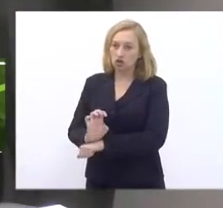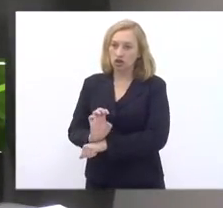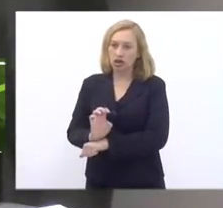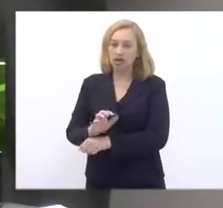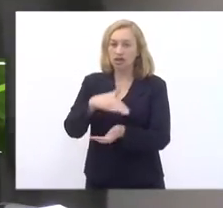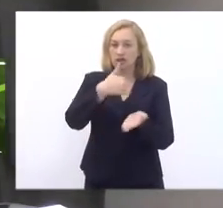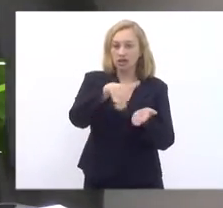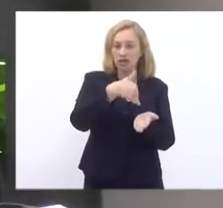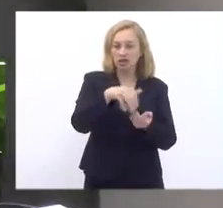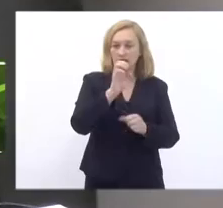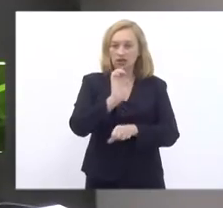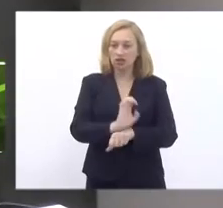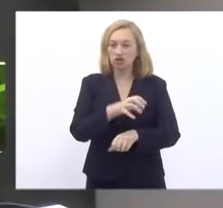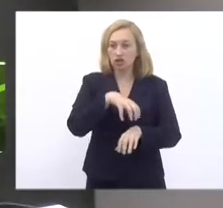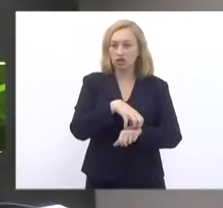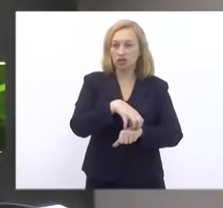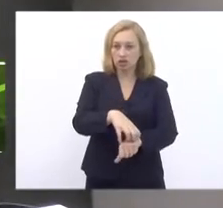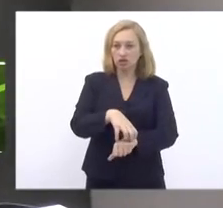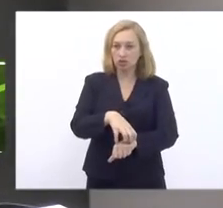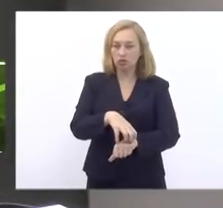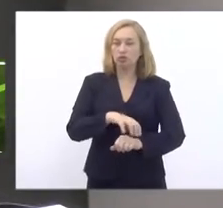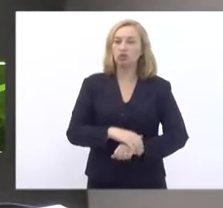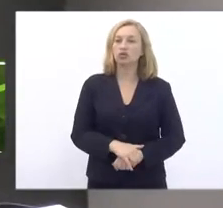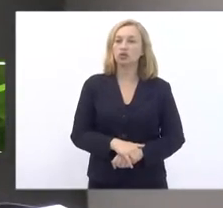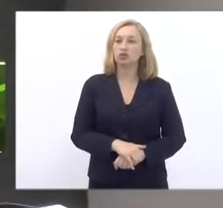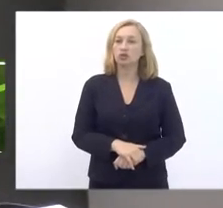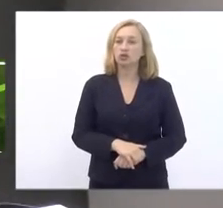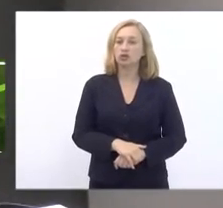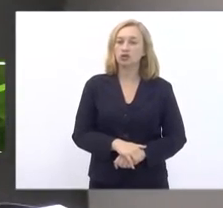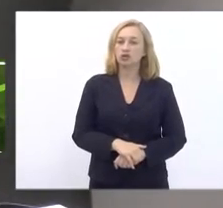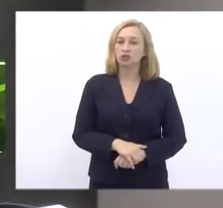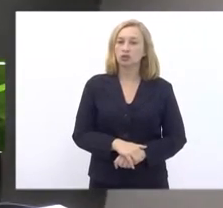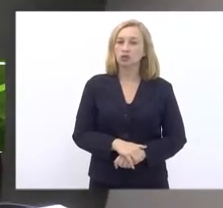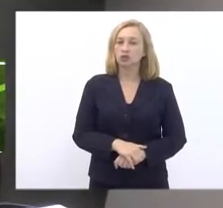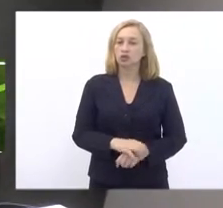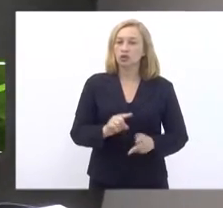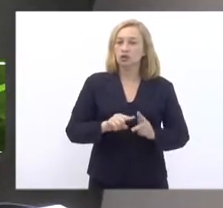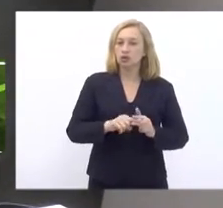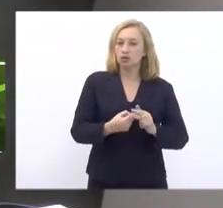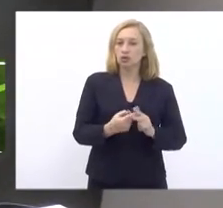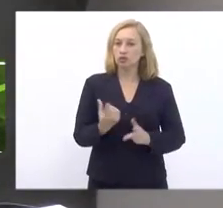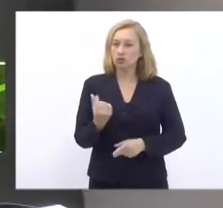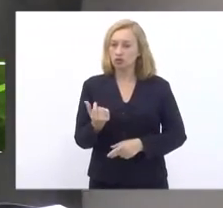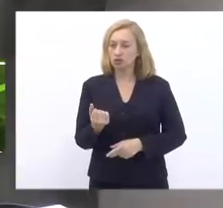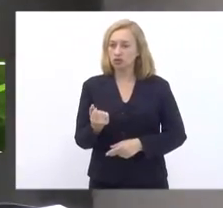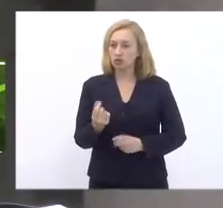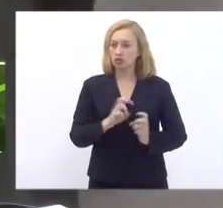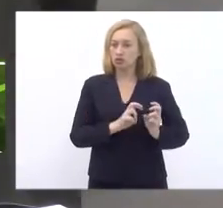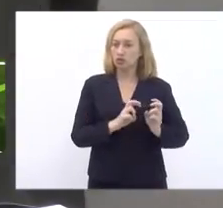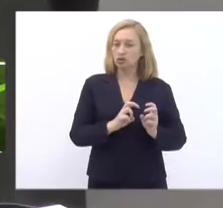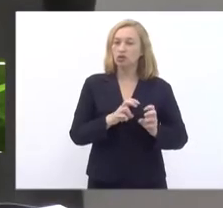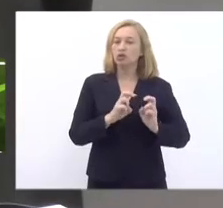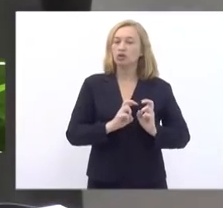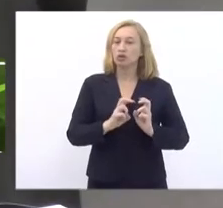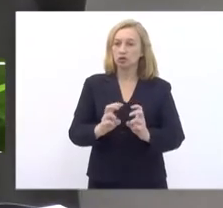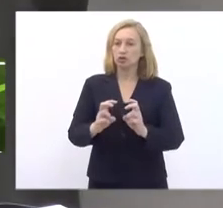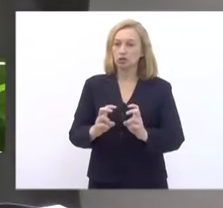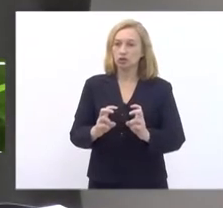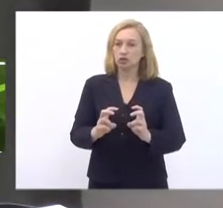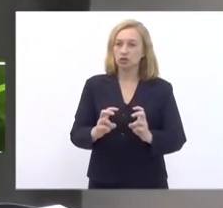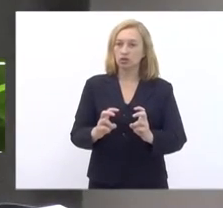de Estado de Transportes, que, diante do descompasso entre o reajuste de tarifa do transporte ferroviário